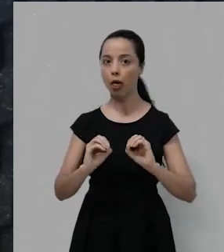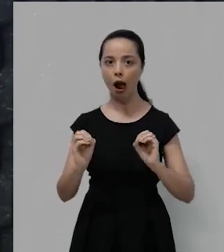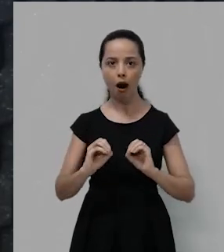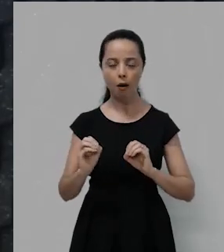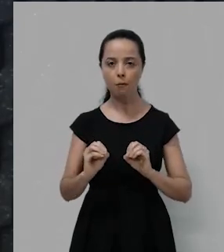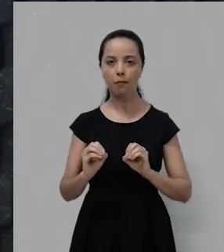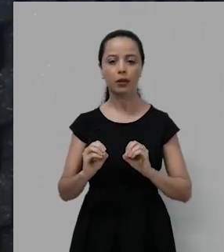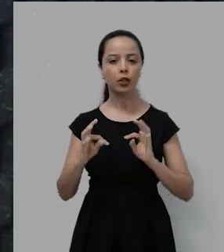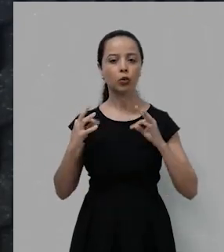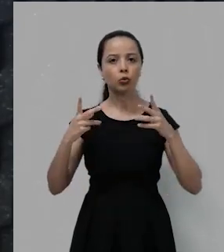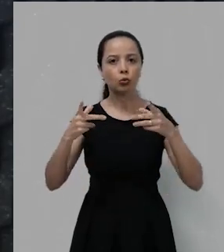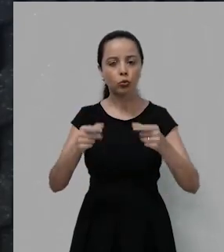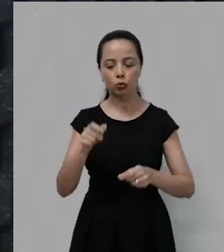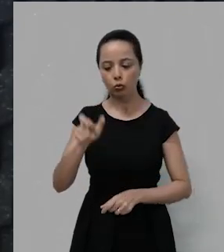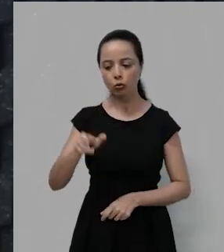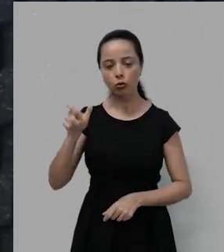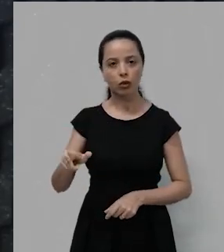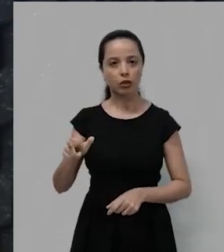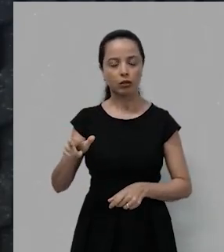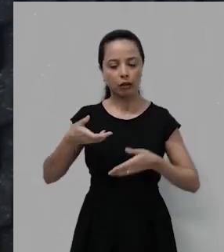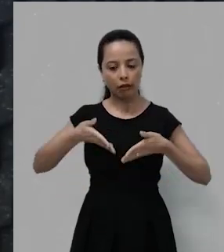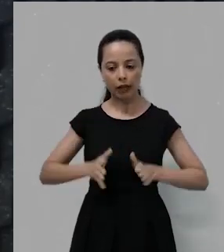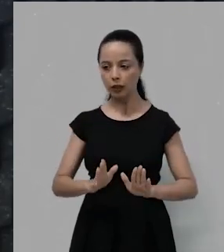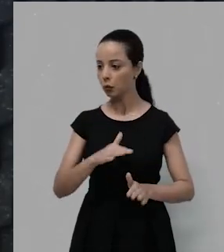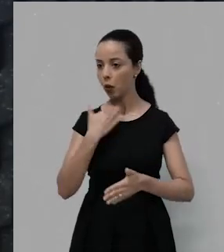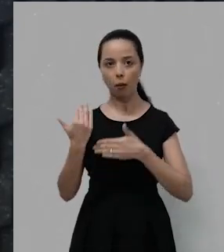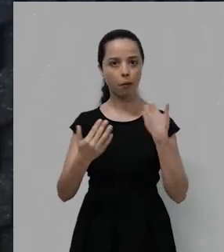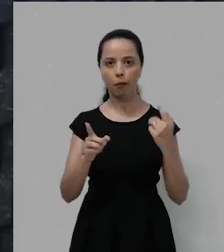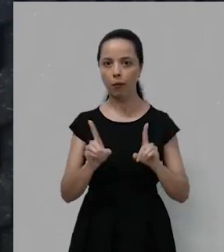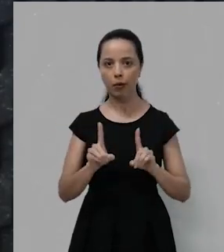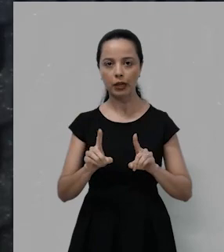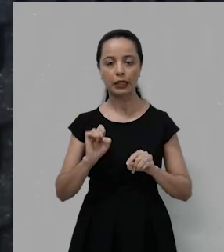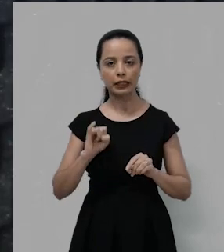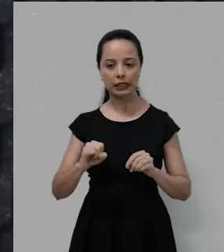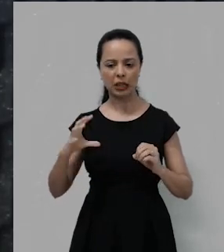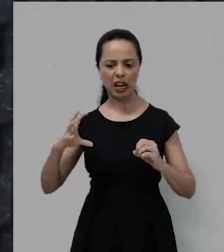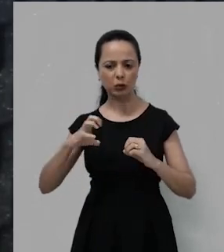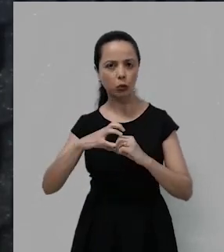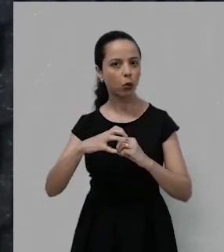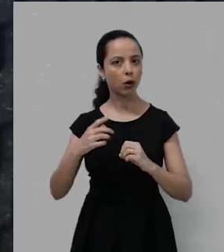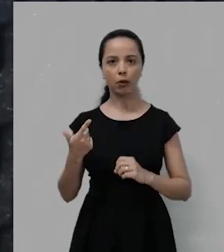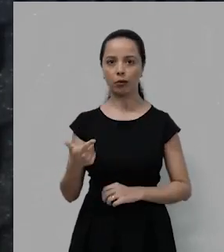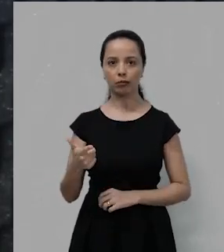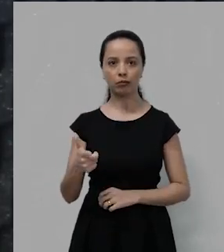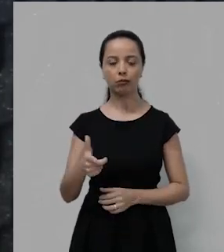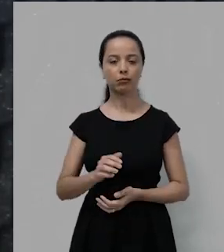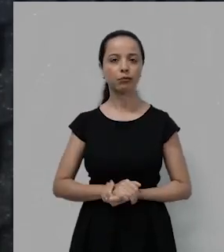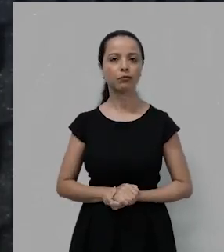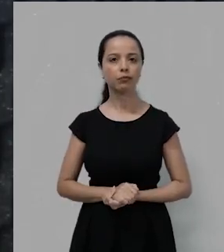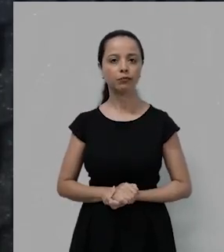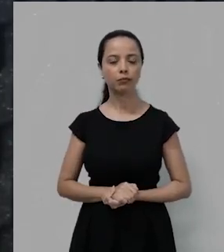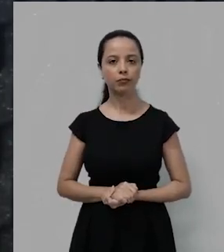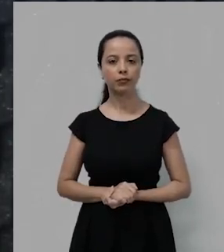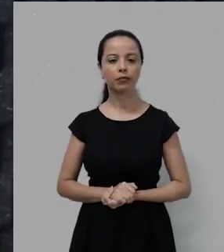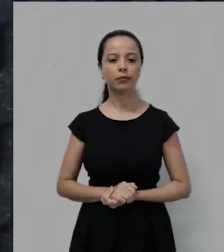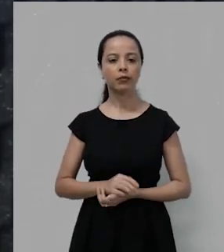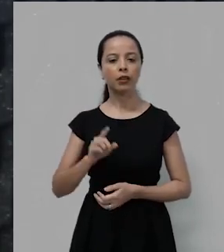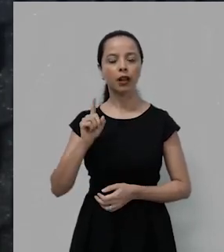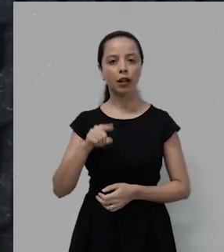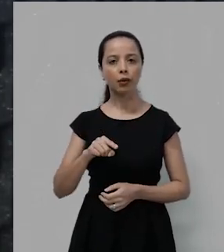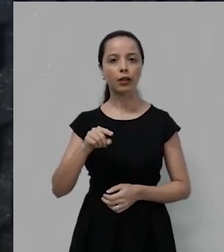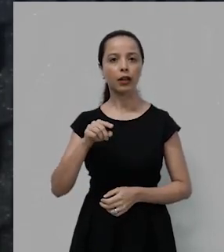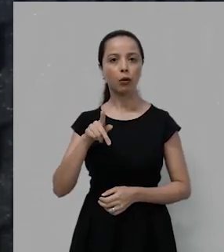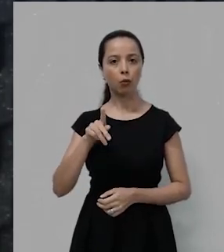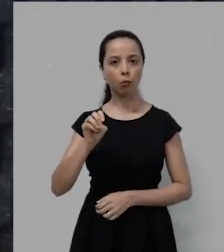indivíduos que nascessem, eles não morressem, né? Se não tivesse predadores. Então, esse aqui é o potencial biótico,